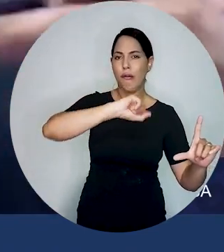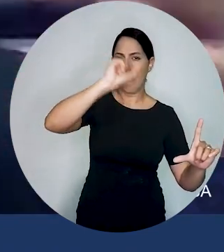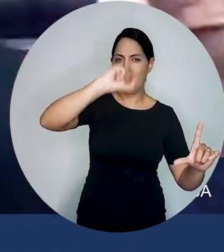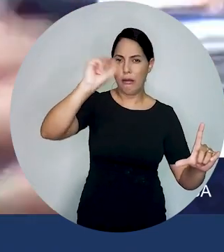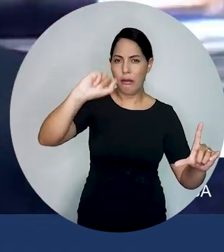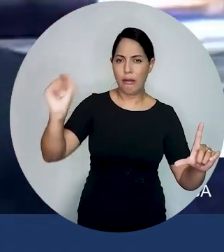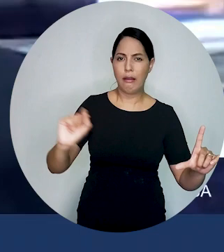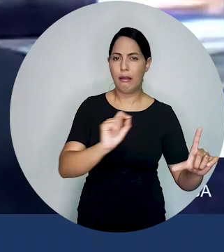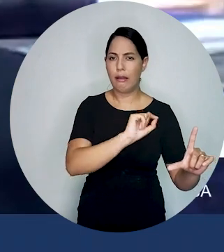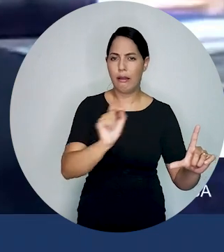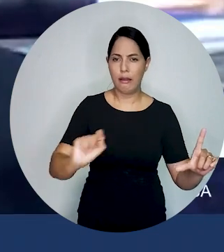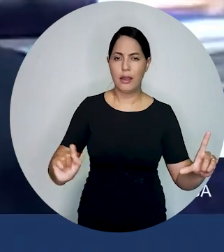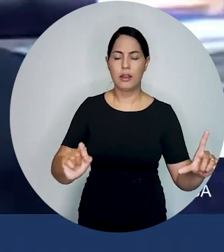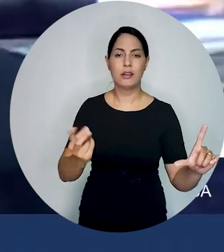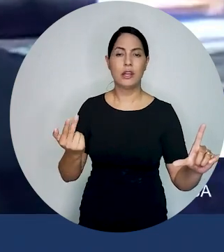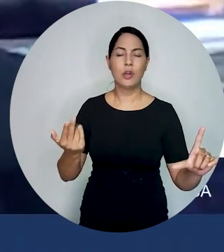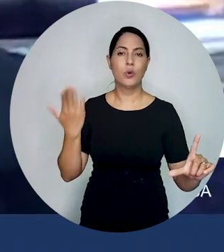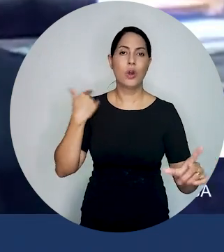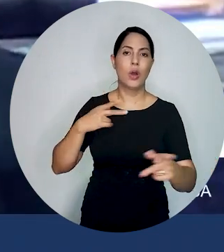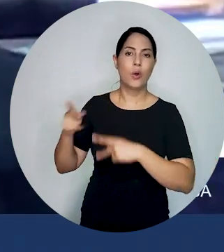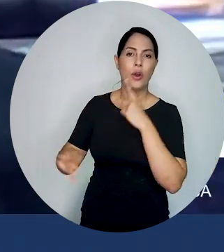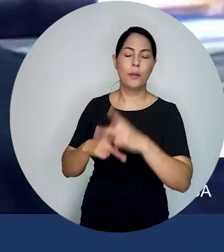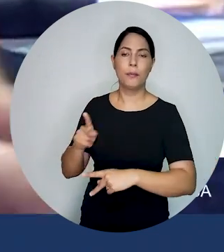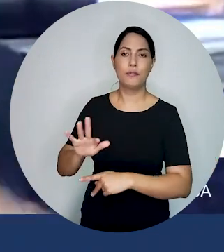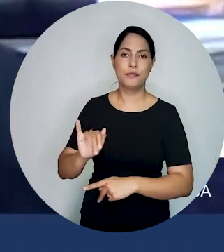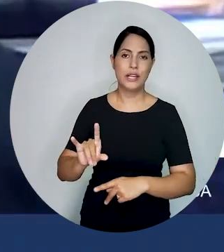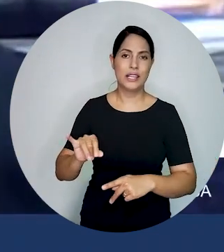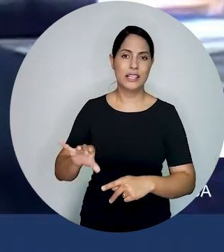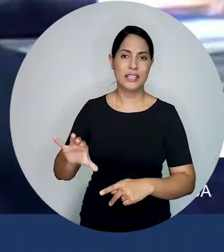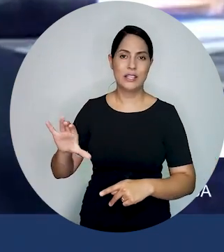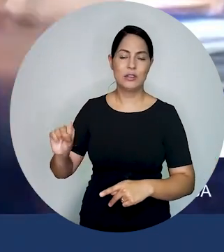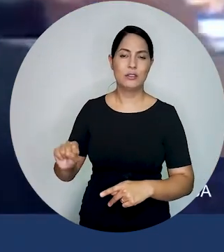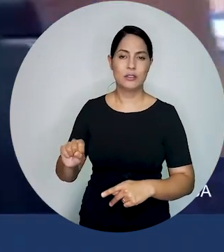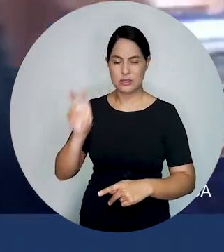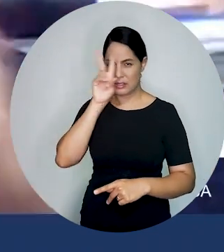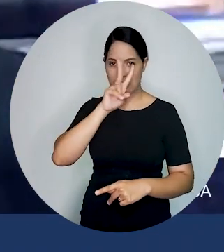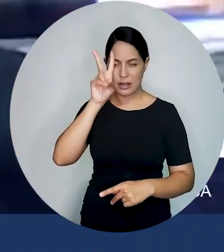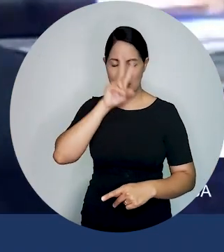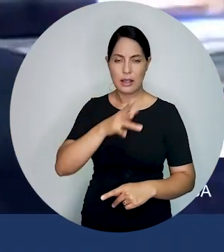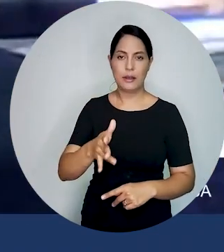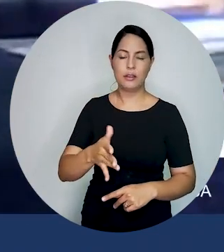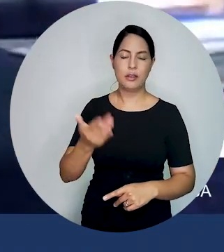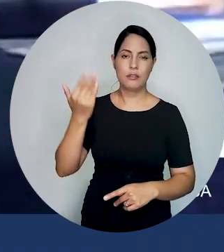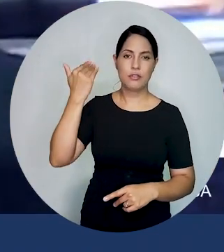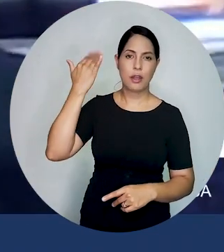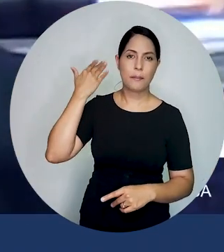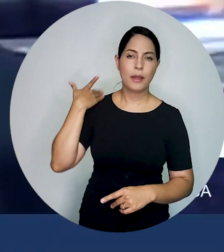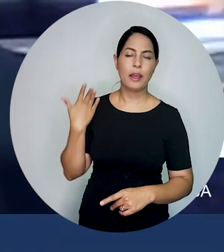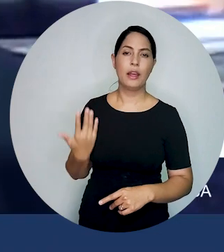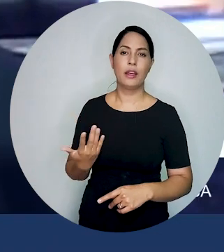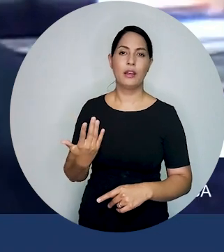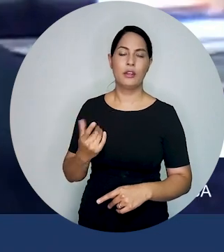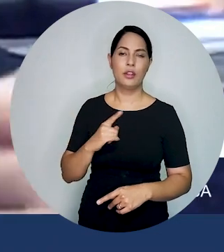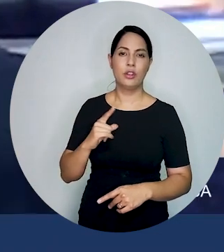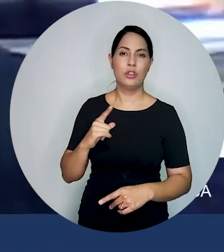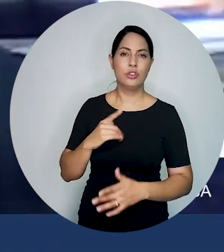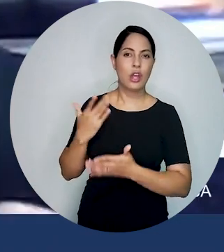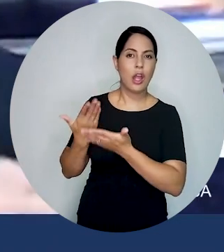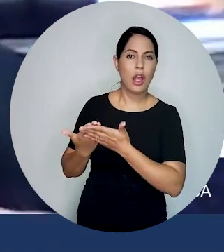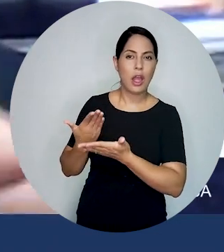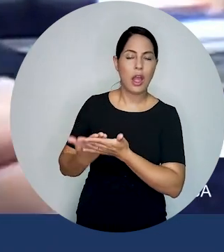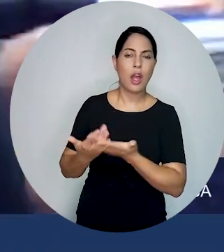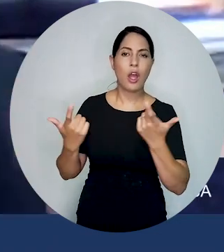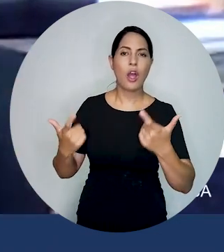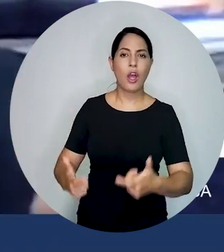como faziam os fenícios, haverá aqui quem se lembre que houve um tempo na pré-história em que a gente dava aula com